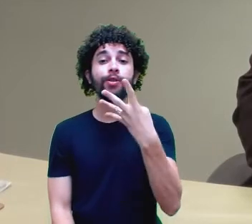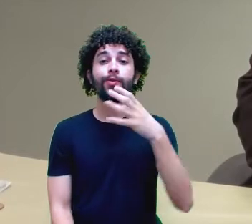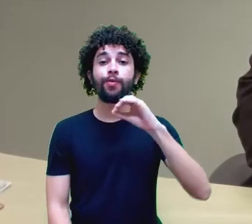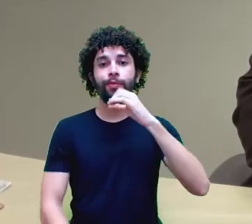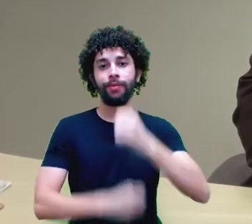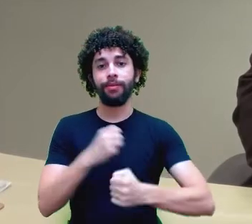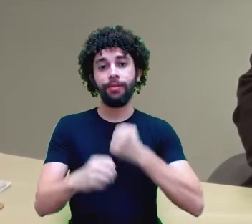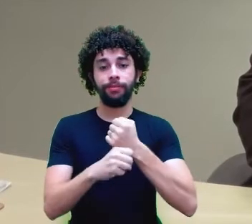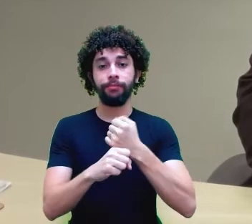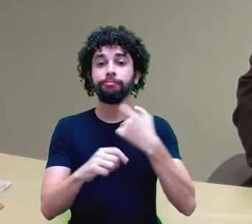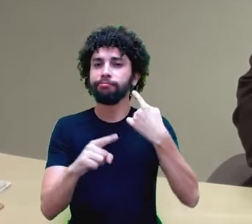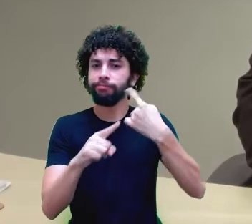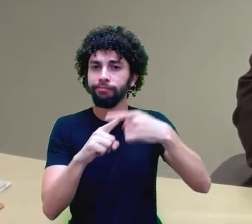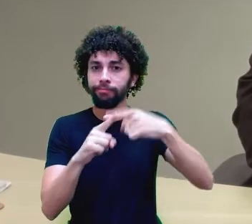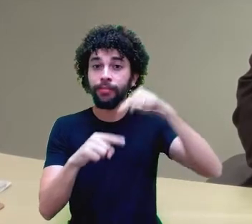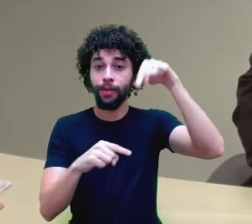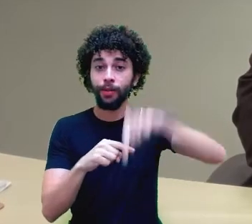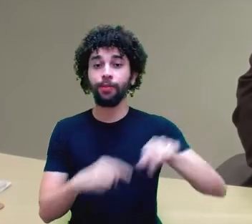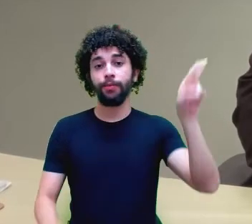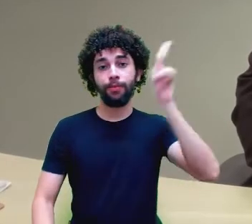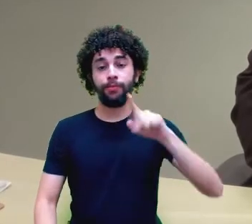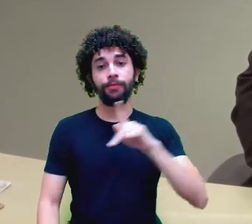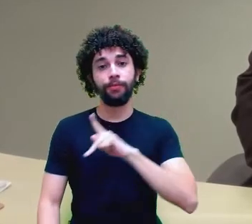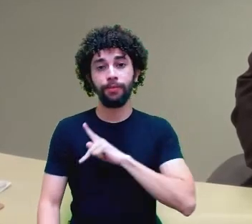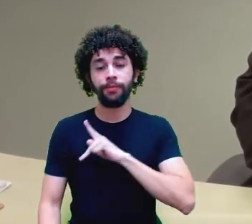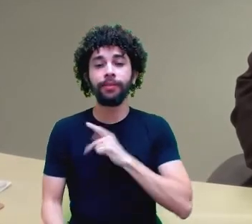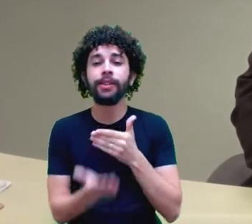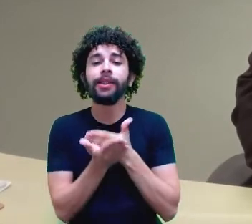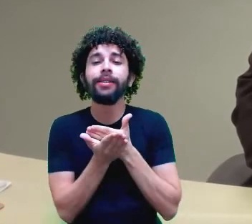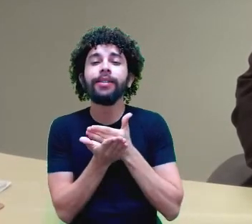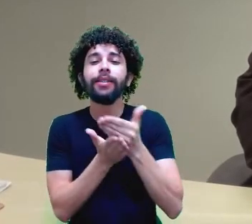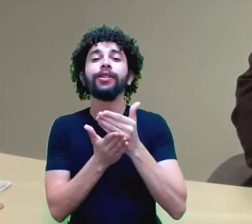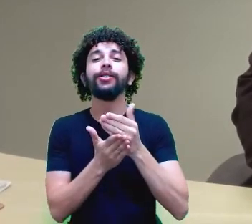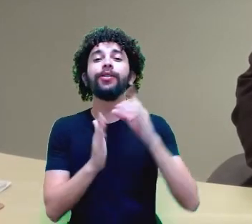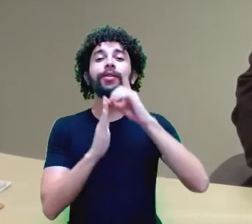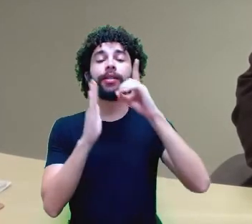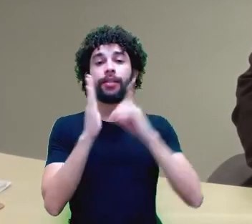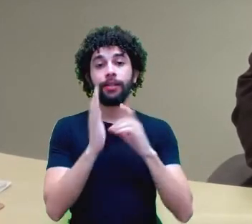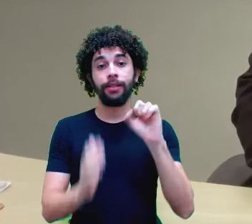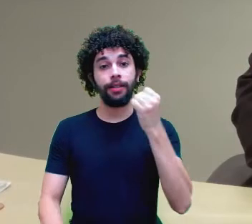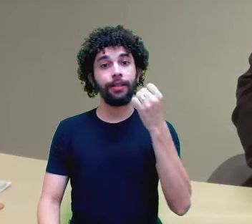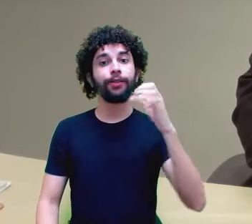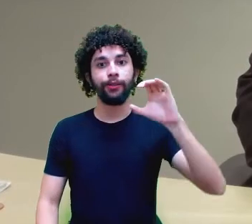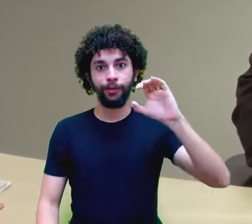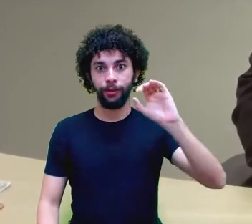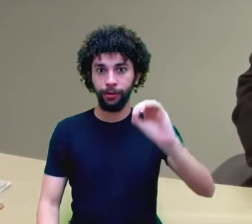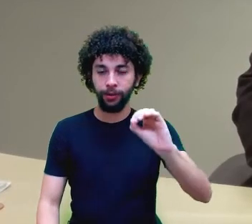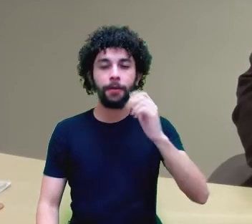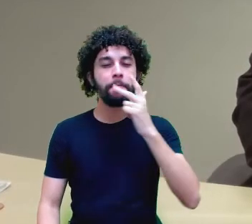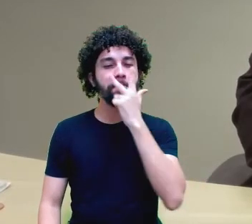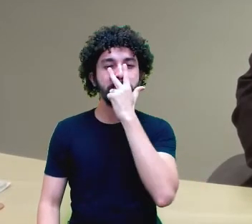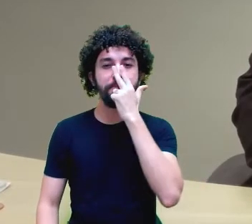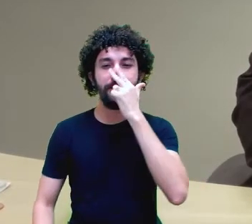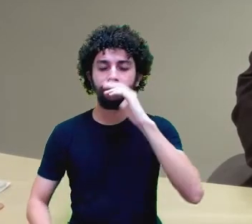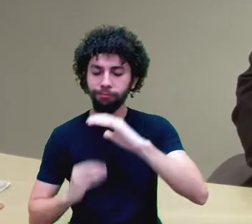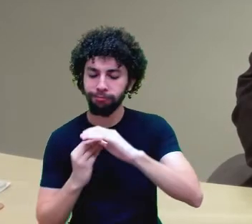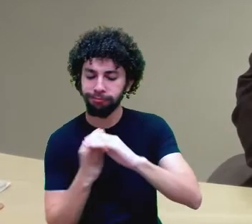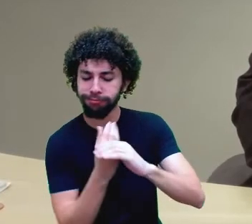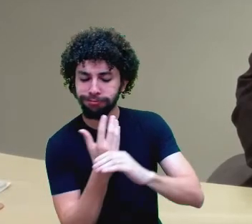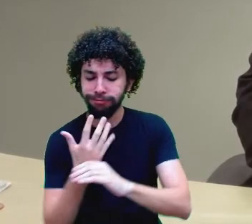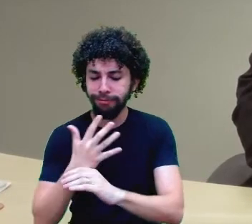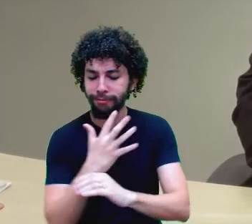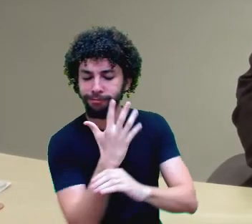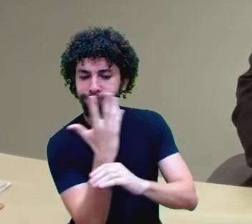construção histórica que tem quase 40 anos. Sim, a Universidade Pública Federal teve sua semente plantada aqui na década de 80.